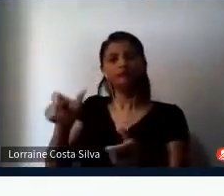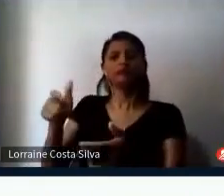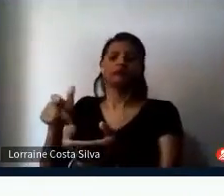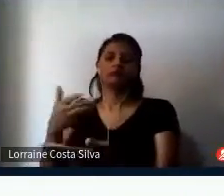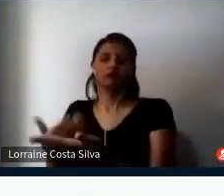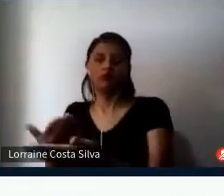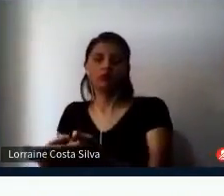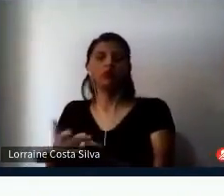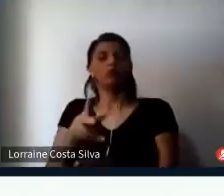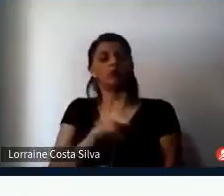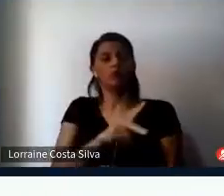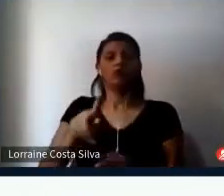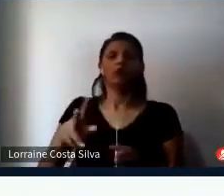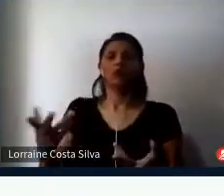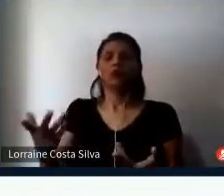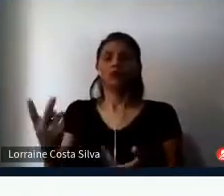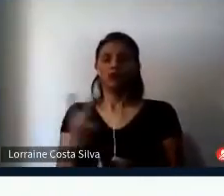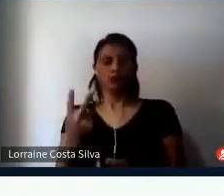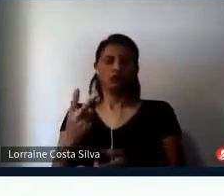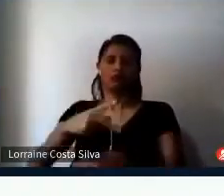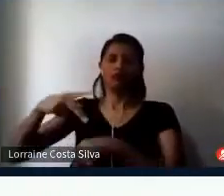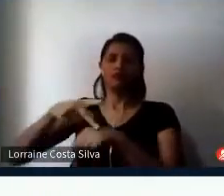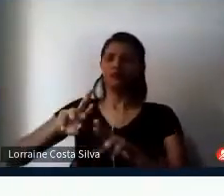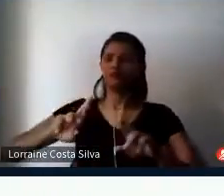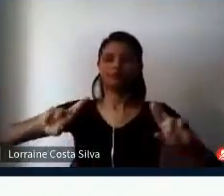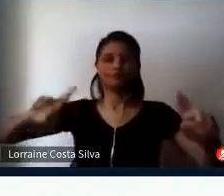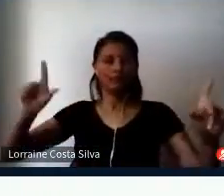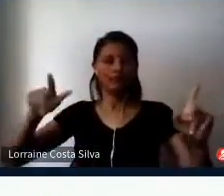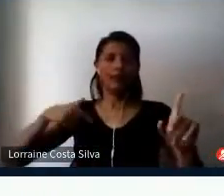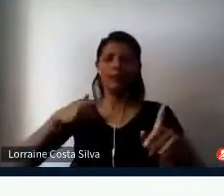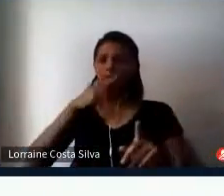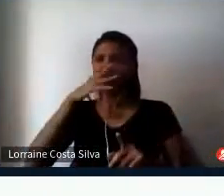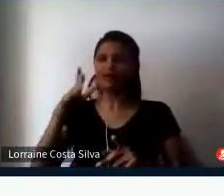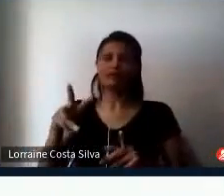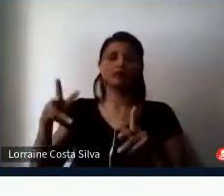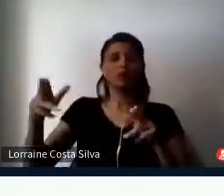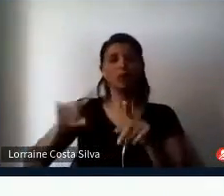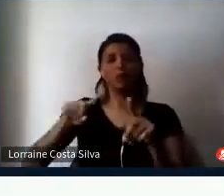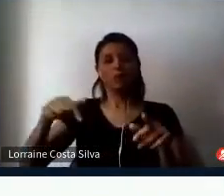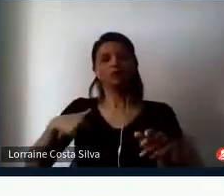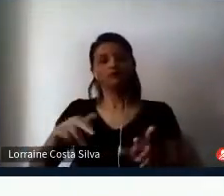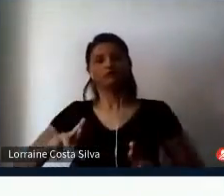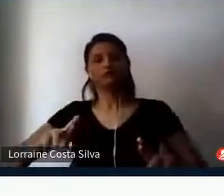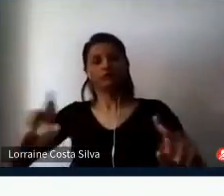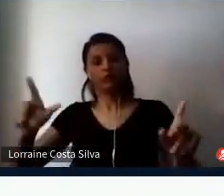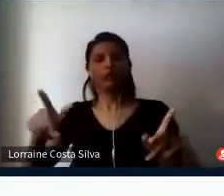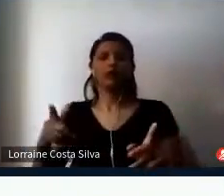educação, em 2 tons diferentes, e tem tantas semelhanças como Brasil e Portugal,